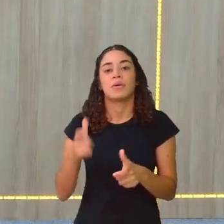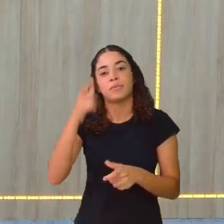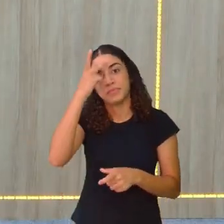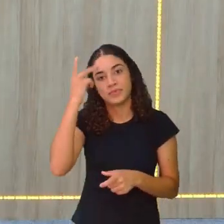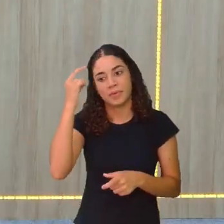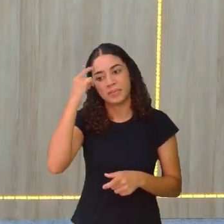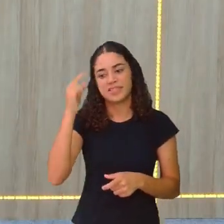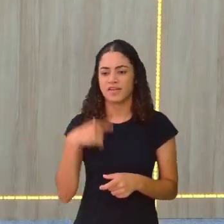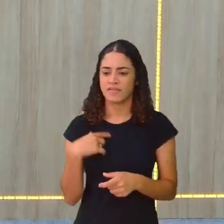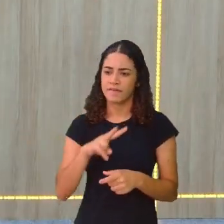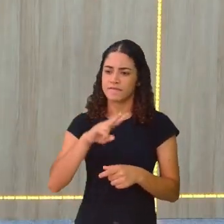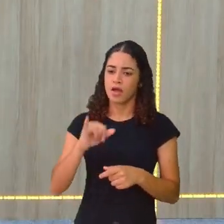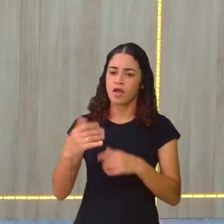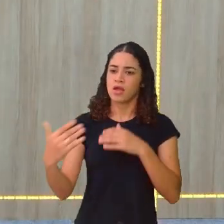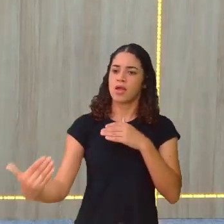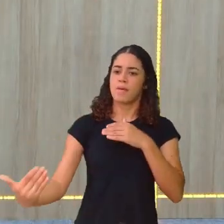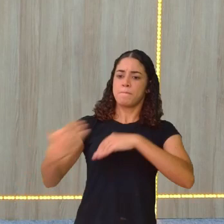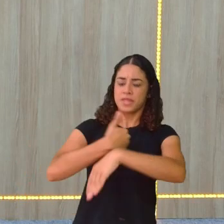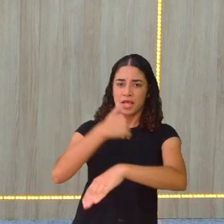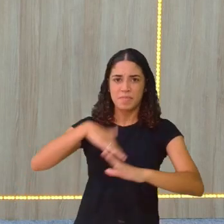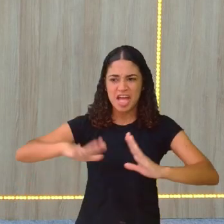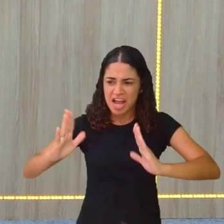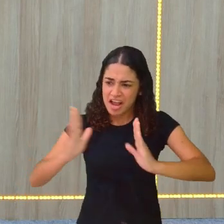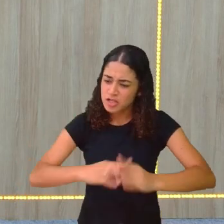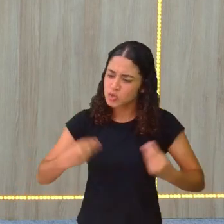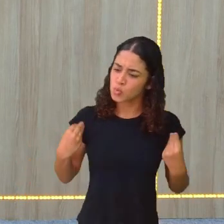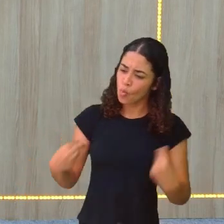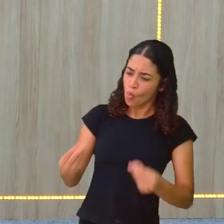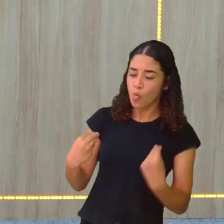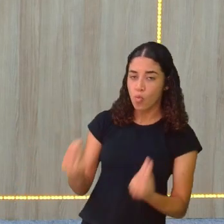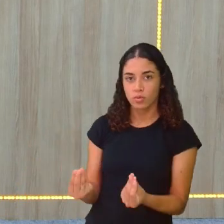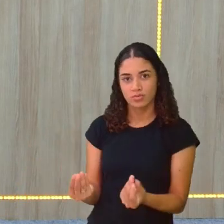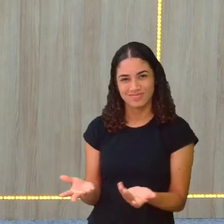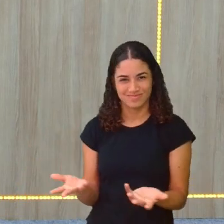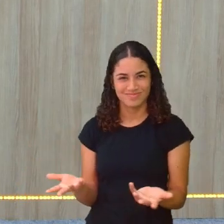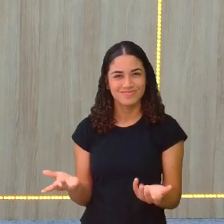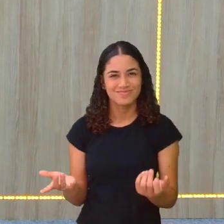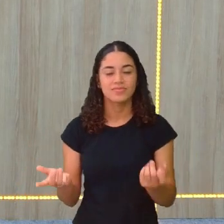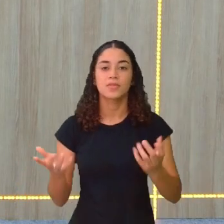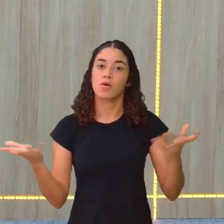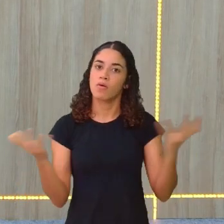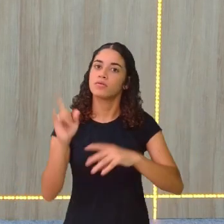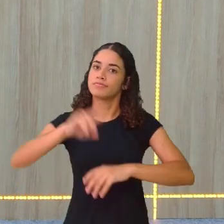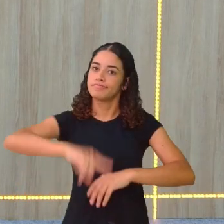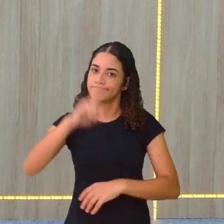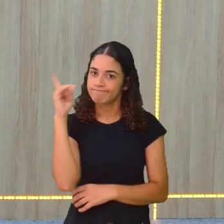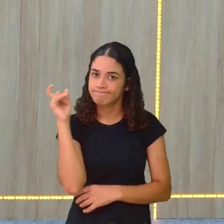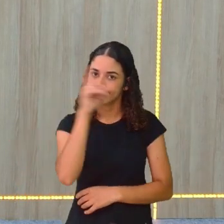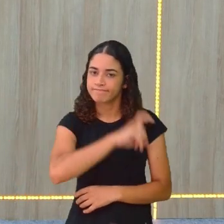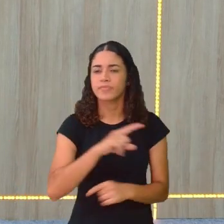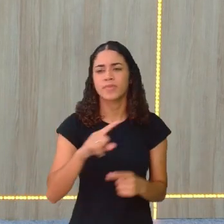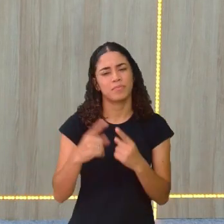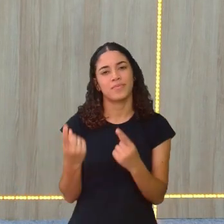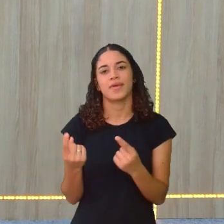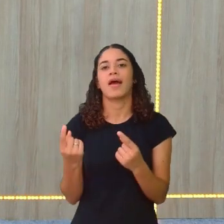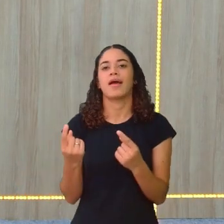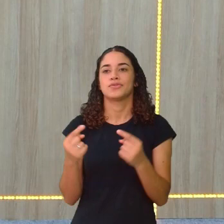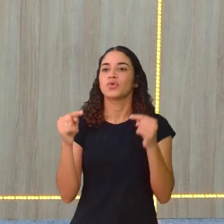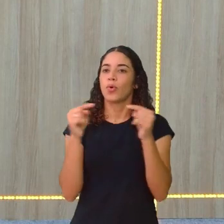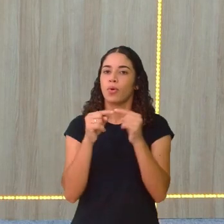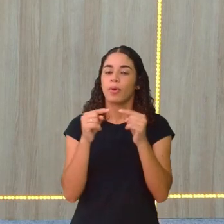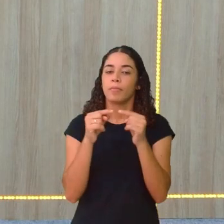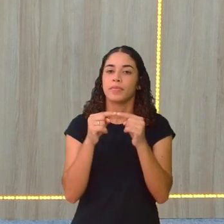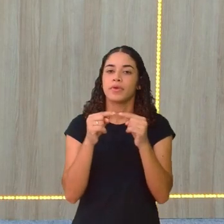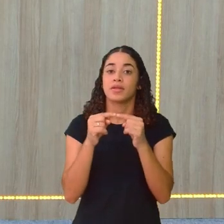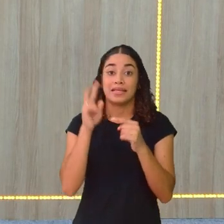ele ia entrar pela chaminé ali para deixar os presentes, né? Mas aí vem daí essa ideia, né? De que ele fazia